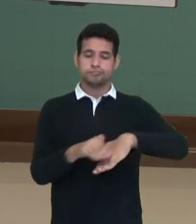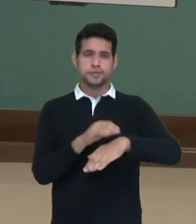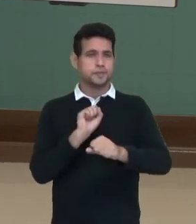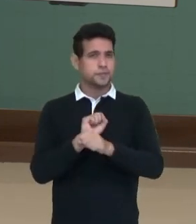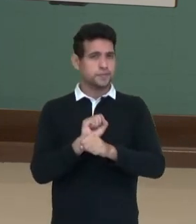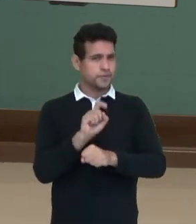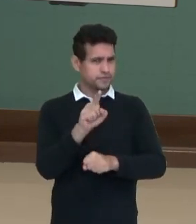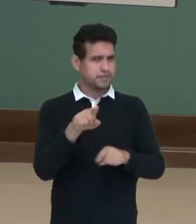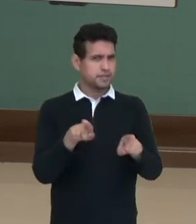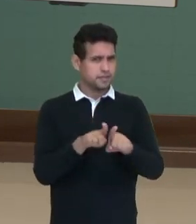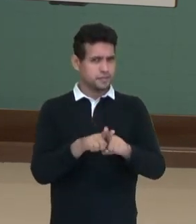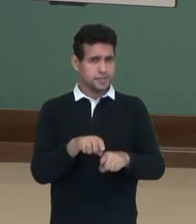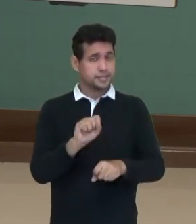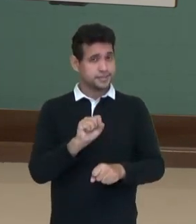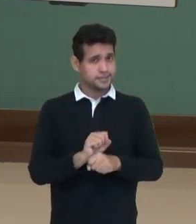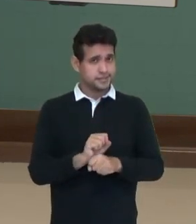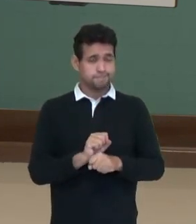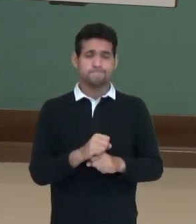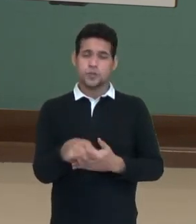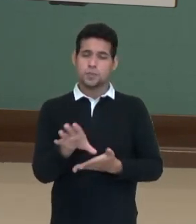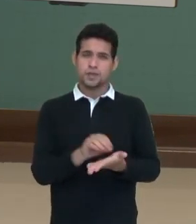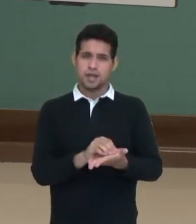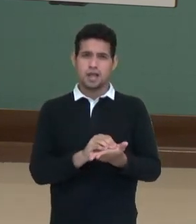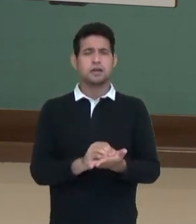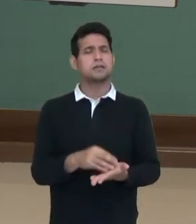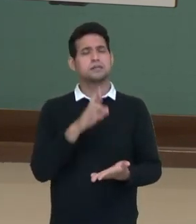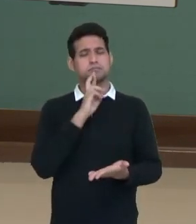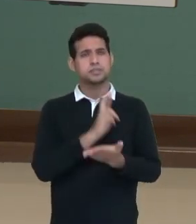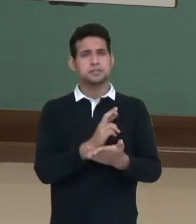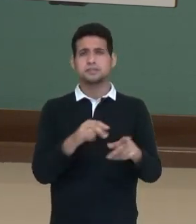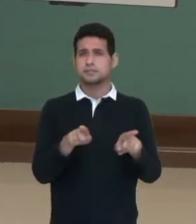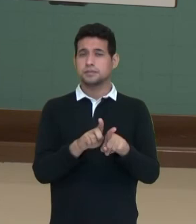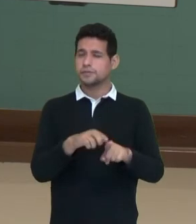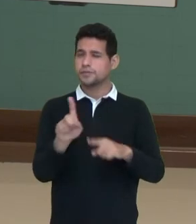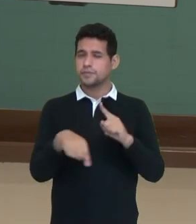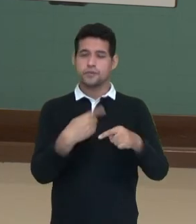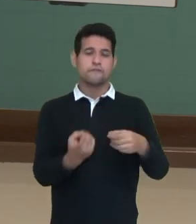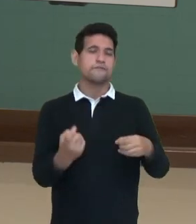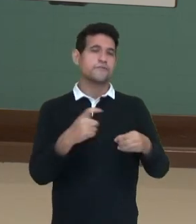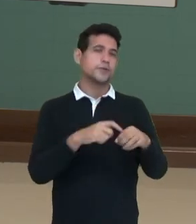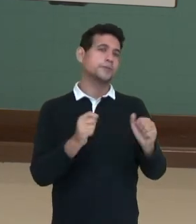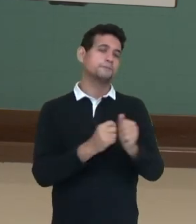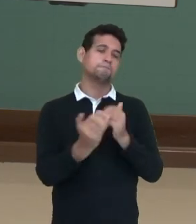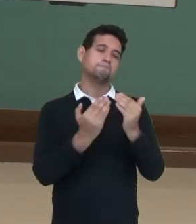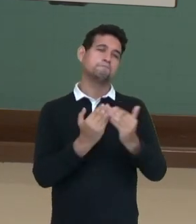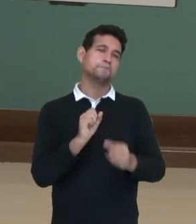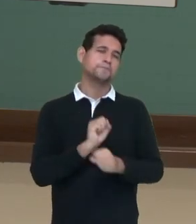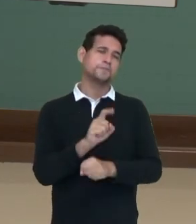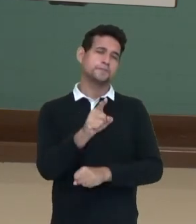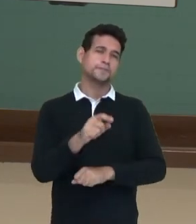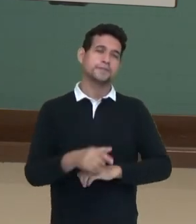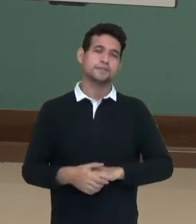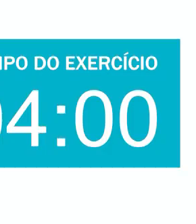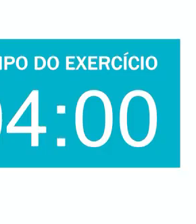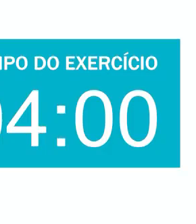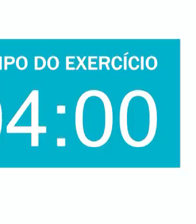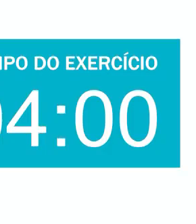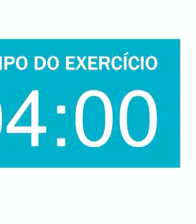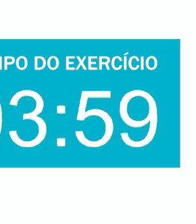dar um tempo para você copiar essa questão, para você responder, e eu já retorno para juntos conferirmos até daqui a pouco.